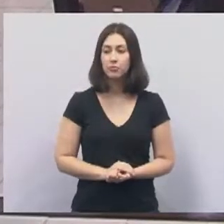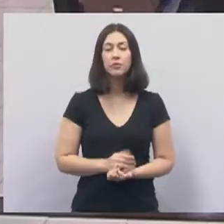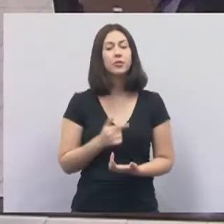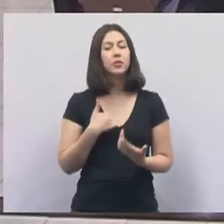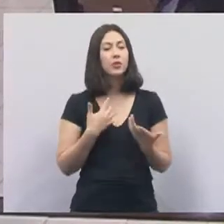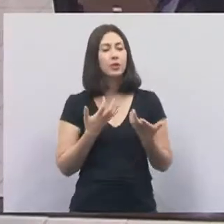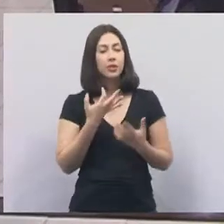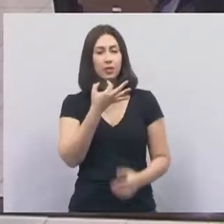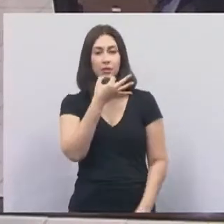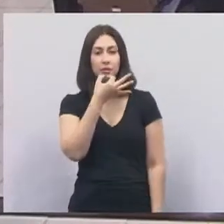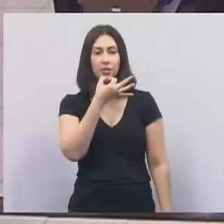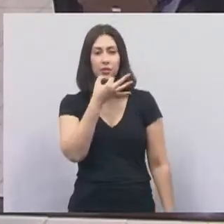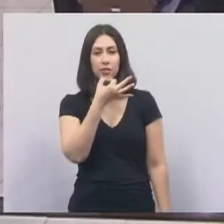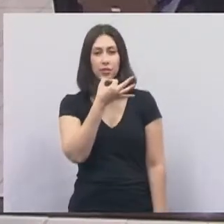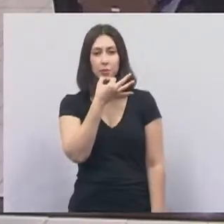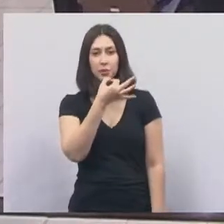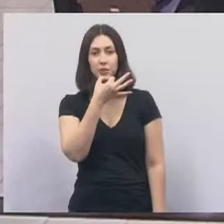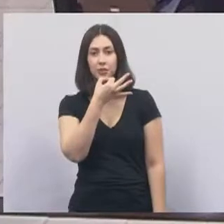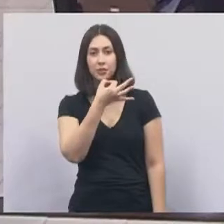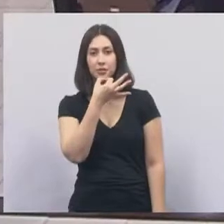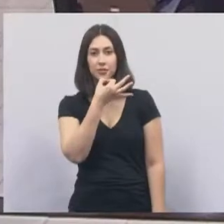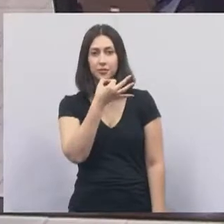quero falar daqui mesmo